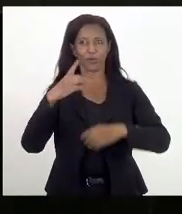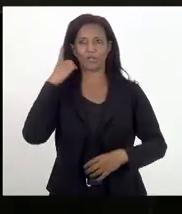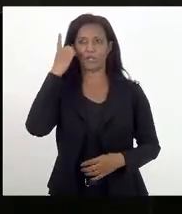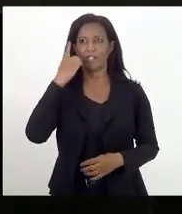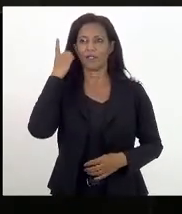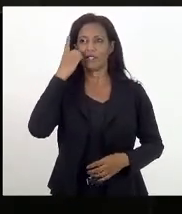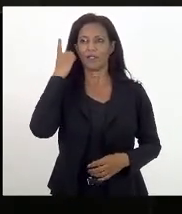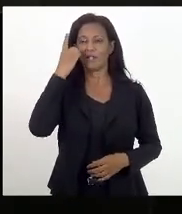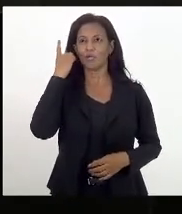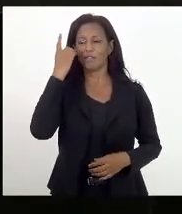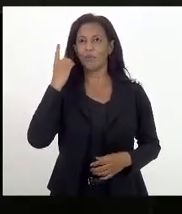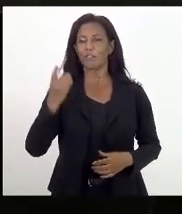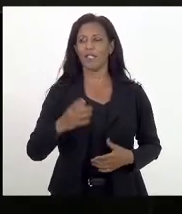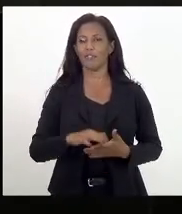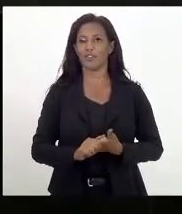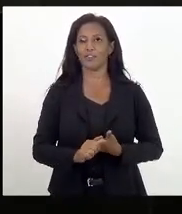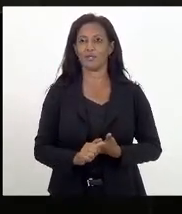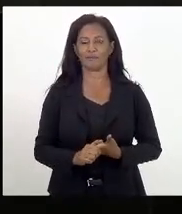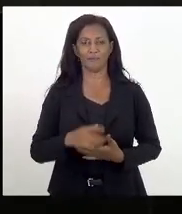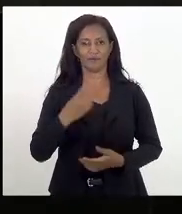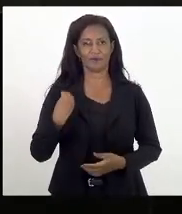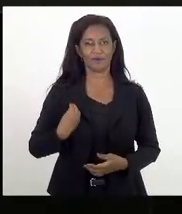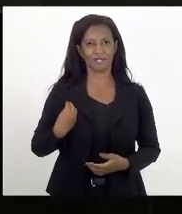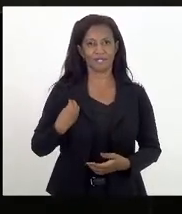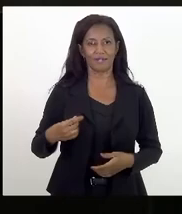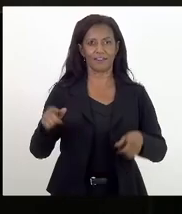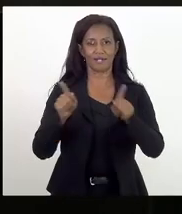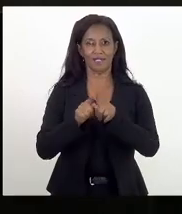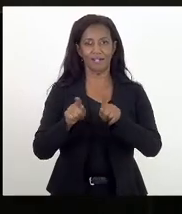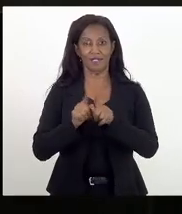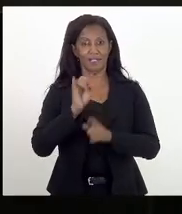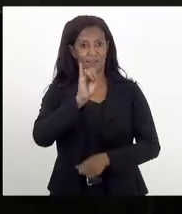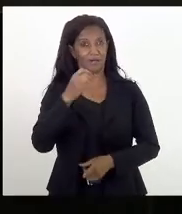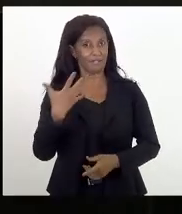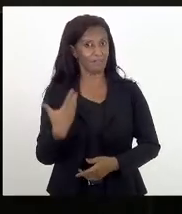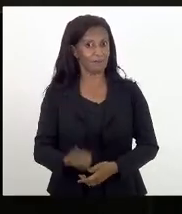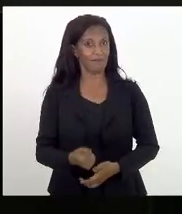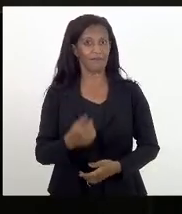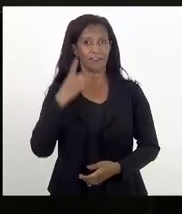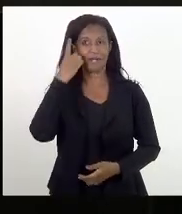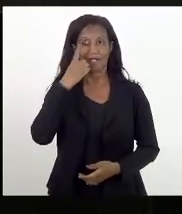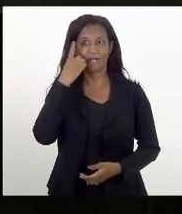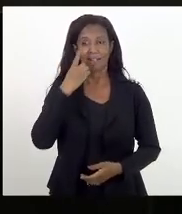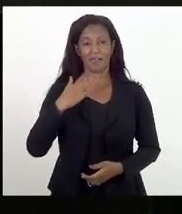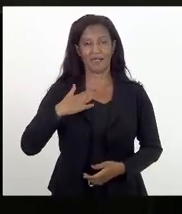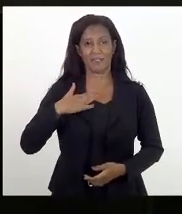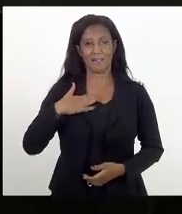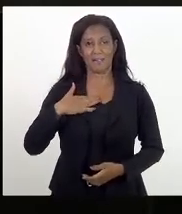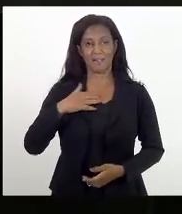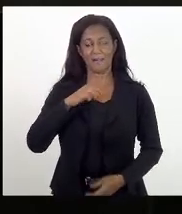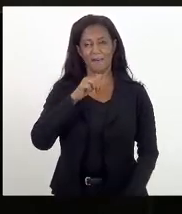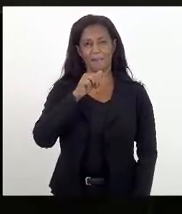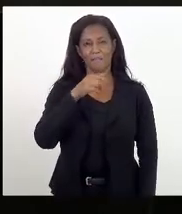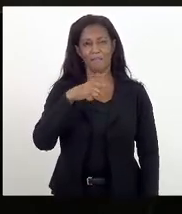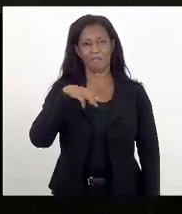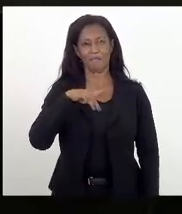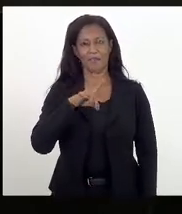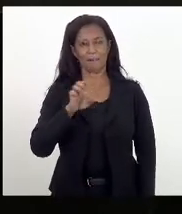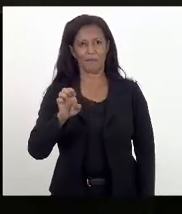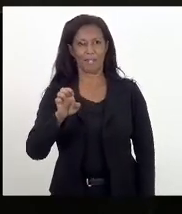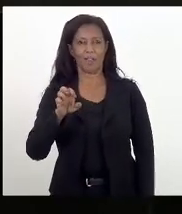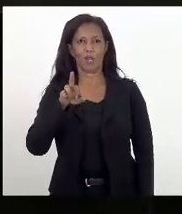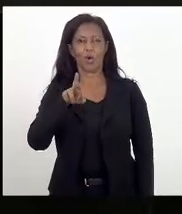deputadas aqui presentes e também se me permitem o deputado líder da minha bancada do PMDB Deputado